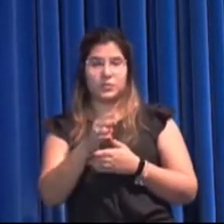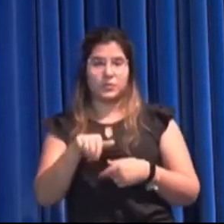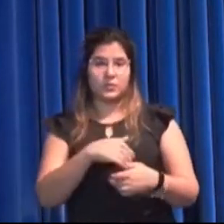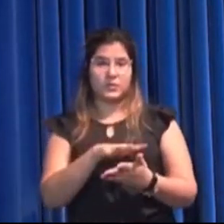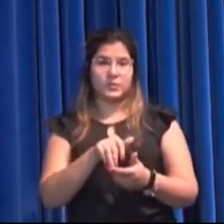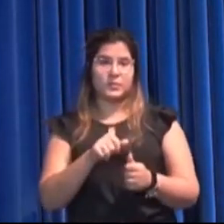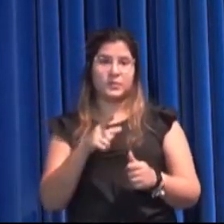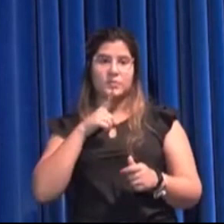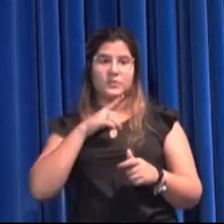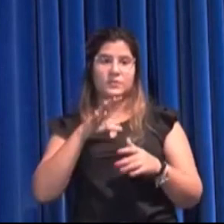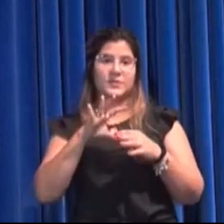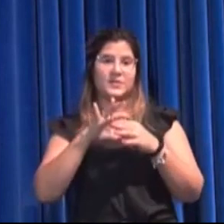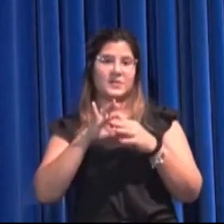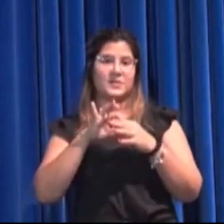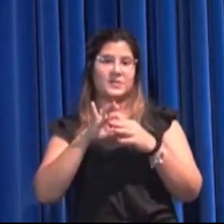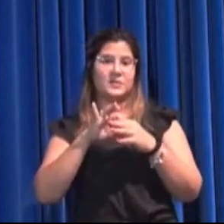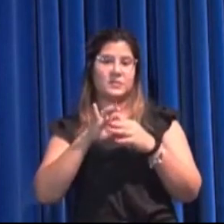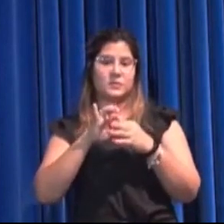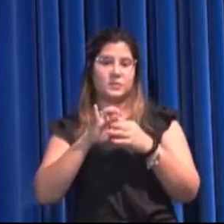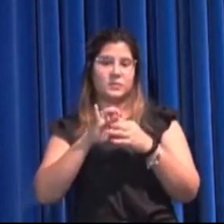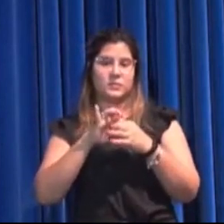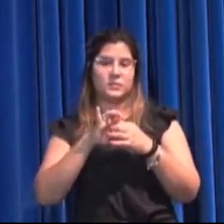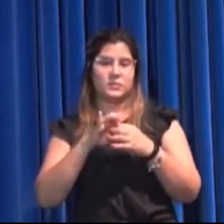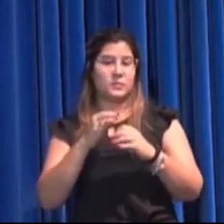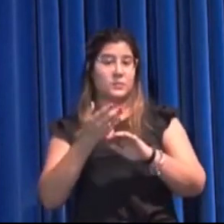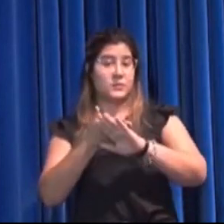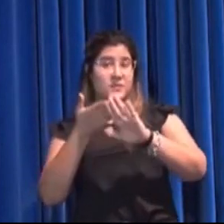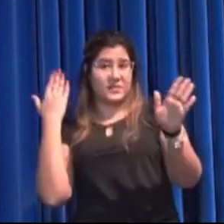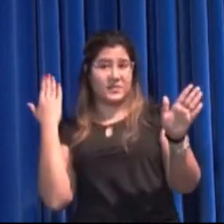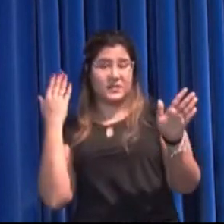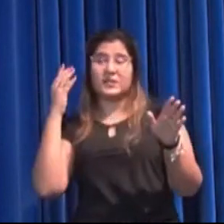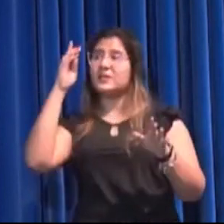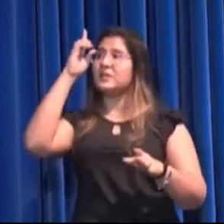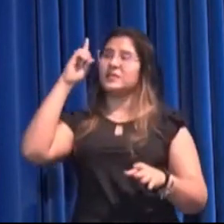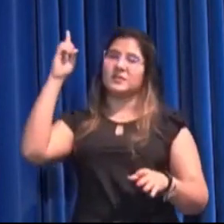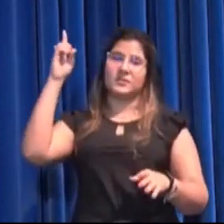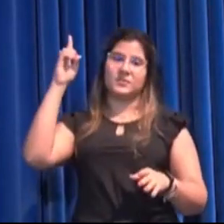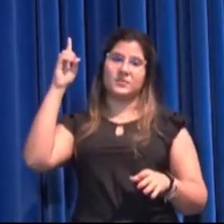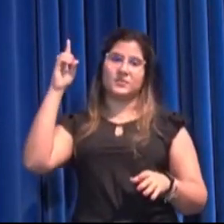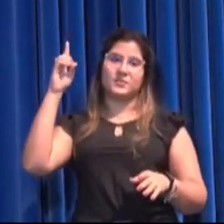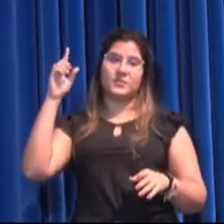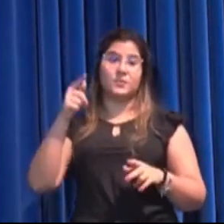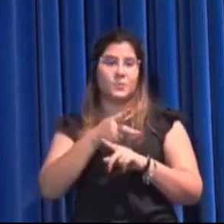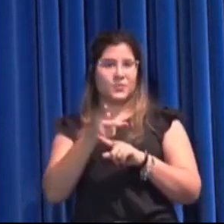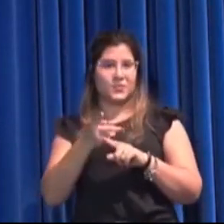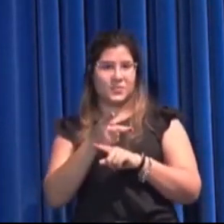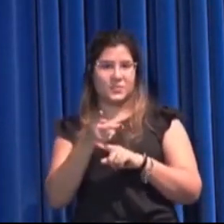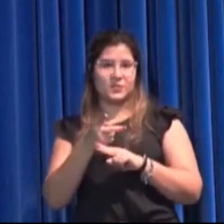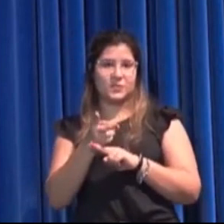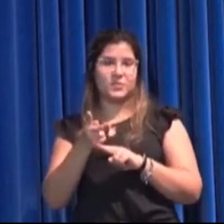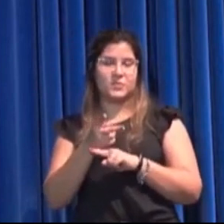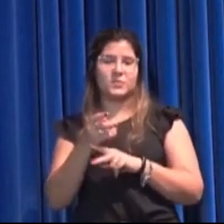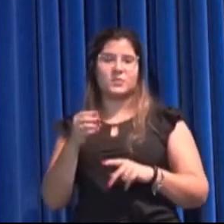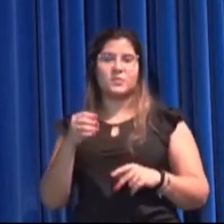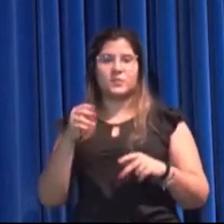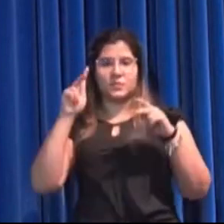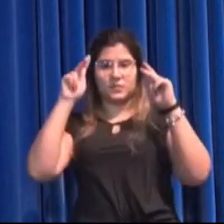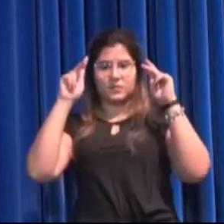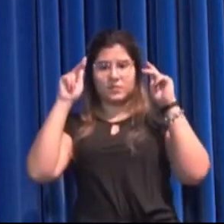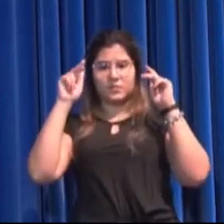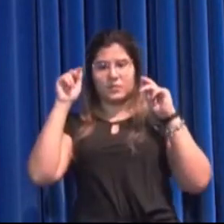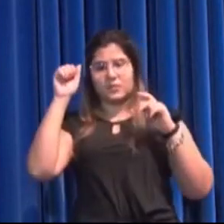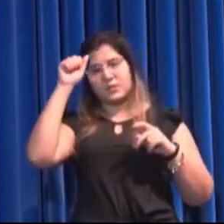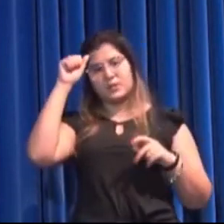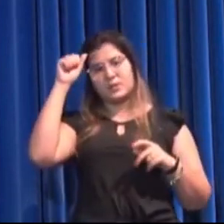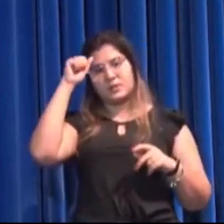separação, Deus foi atrás do homem. Deus buscou o homem. E a